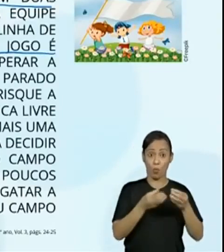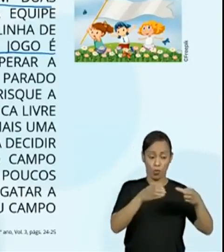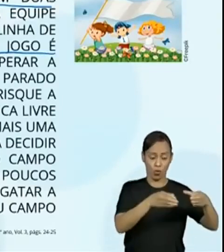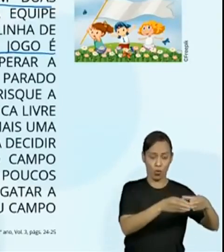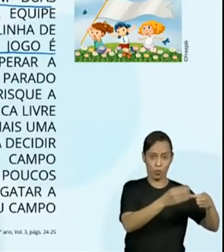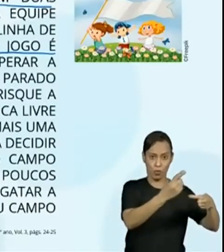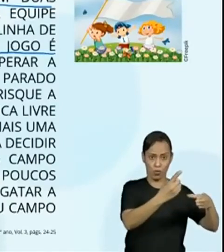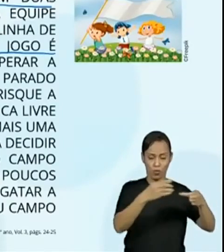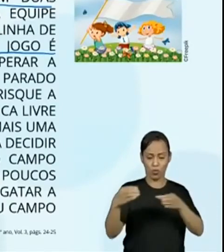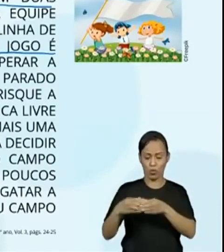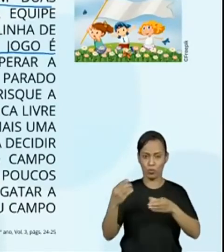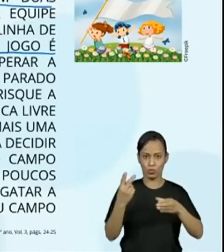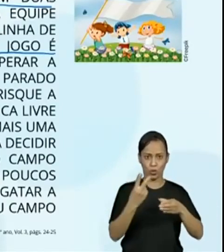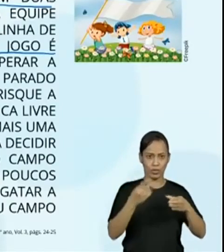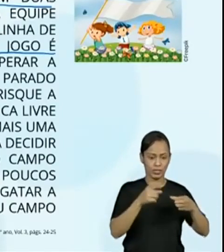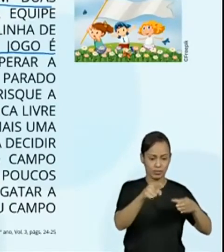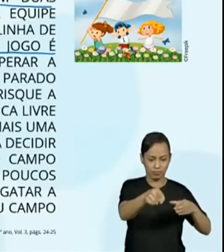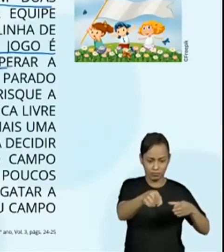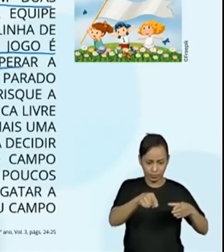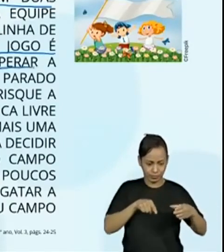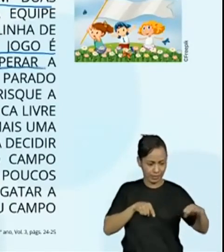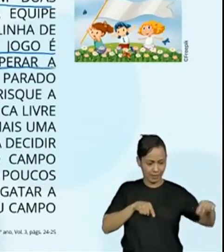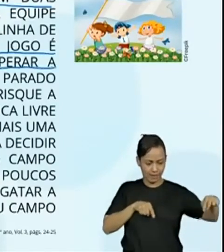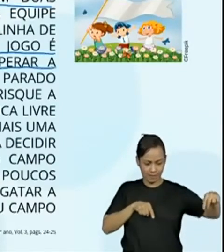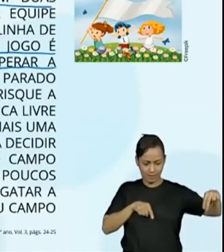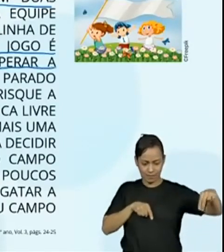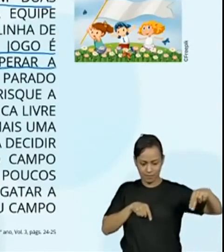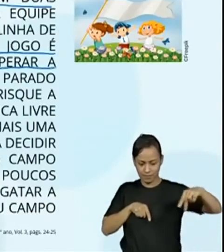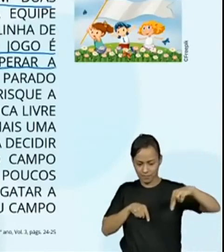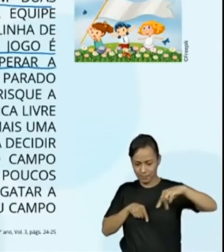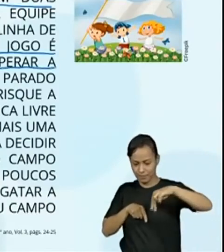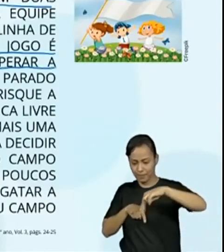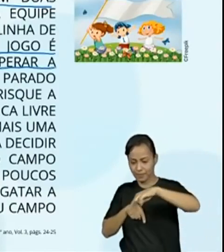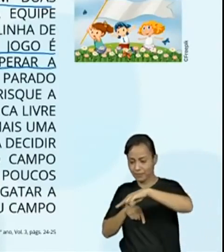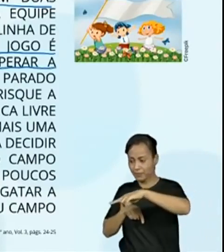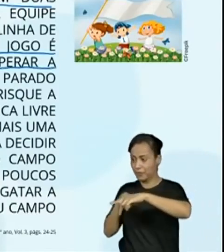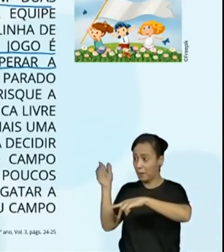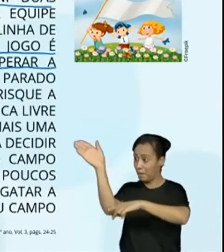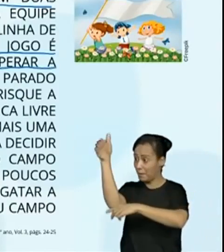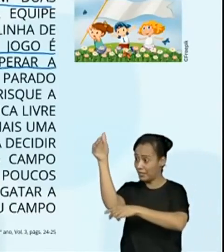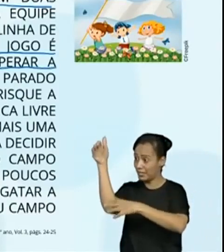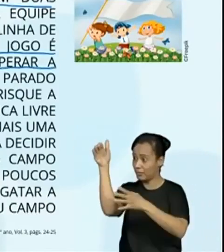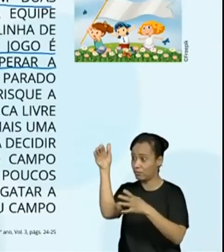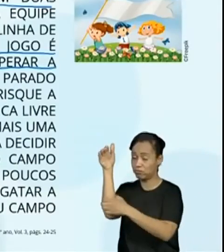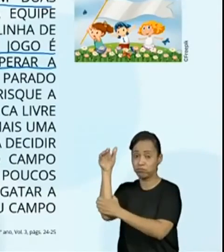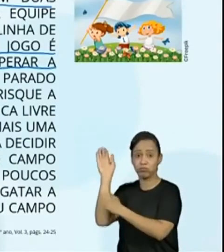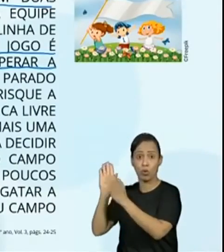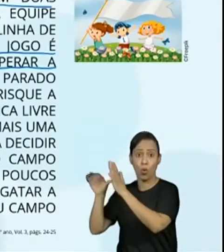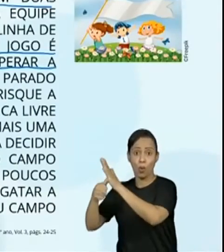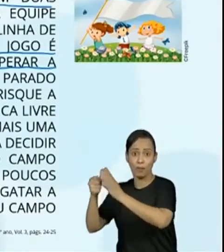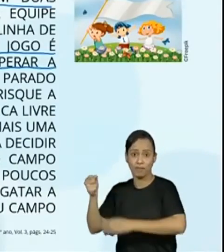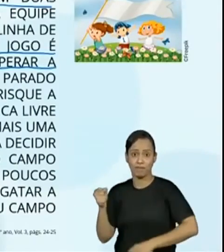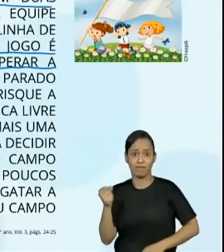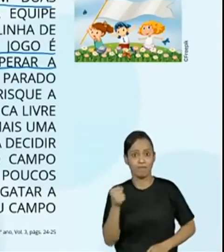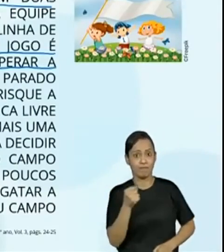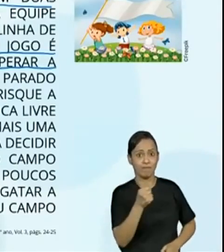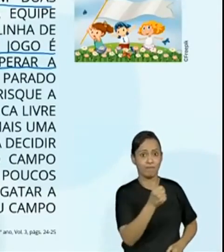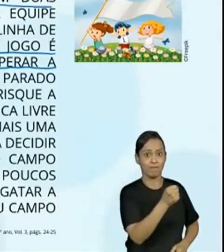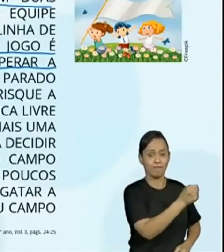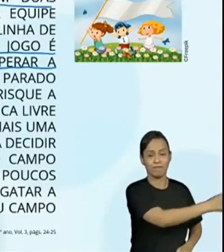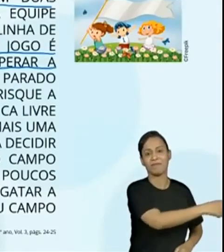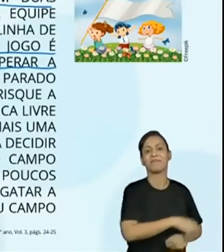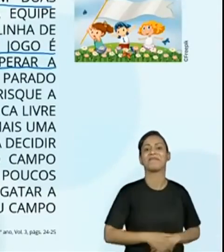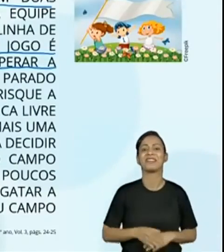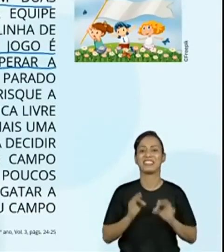atravessar o campo do adversário e recuperar a... bandeira. Bandeira sem ser... tocado.